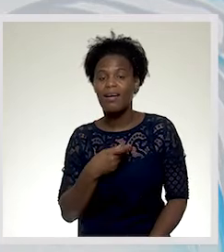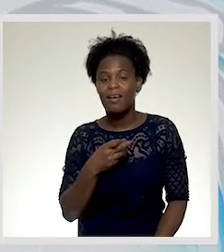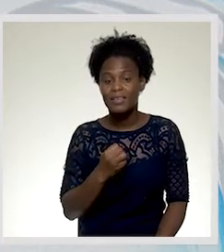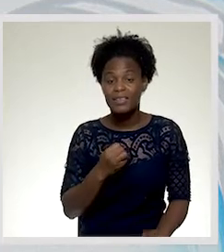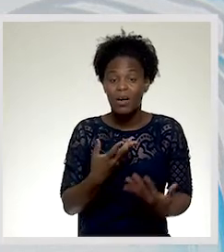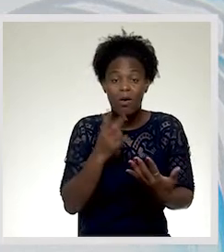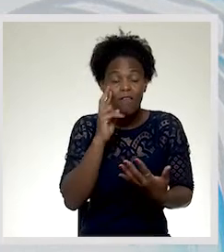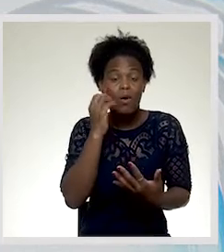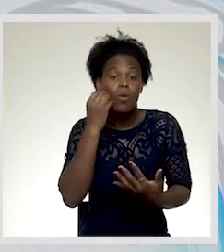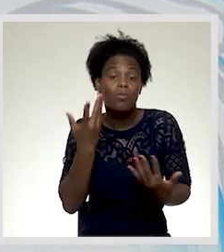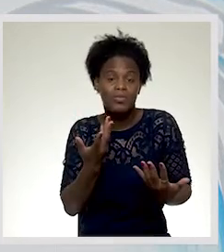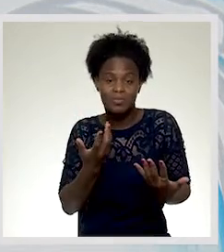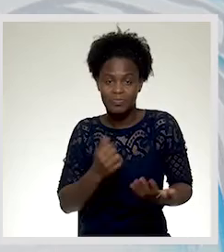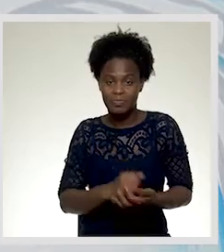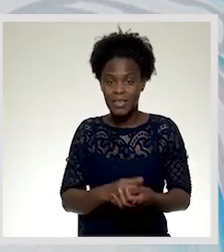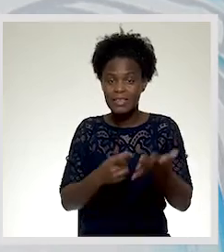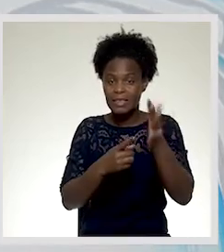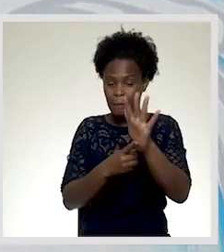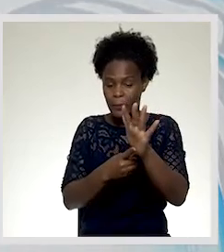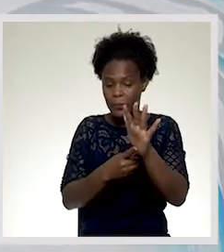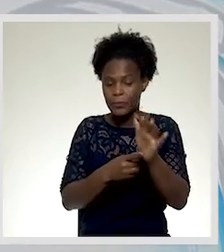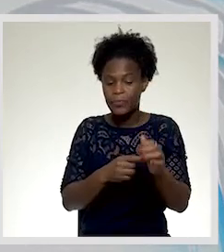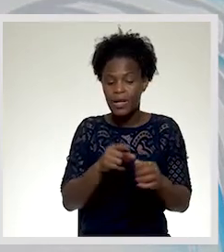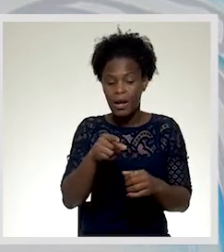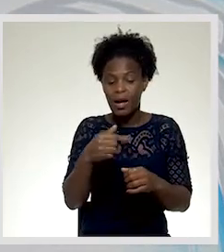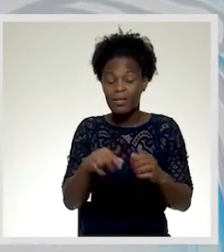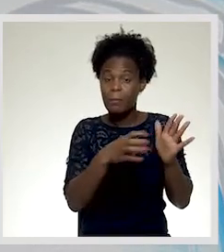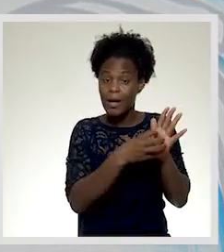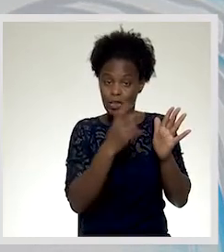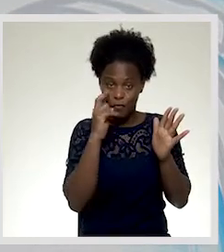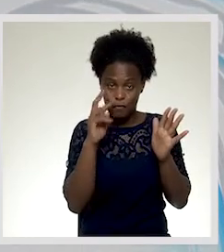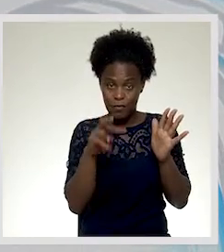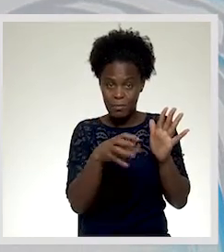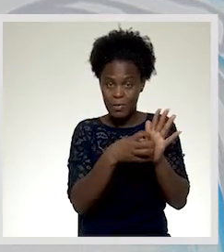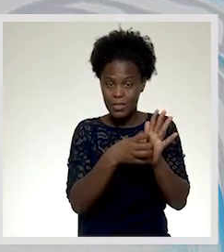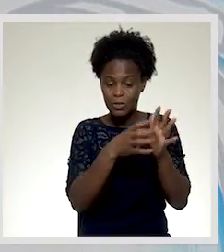Agora, vamos ver como é que ela é constituída. Por exemplo, aqui nós